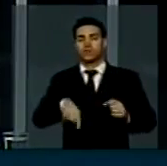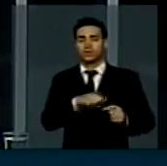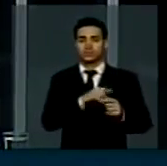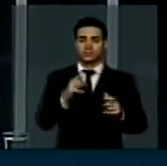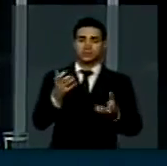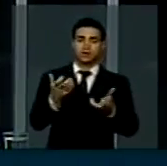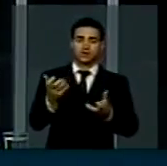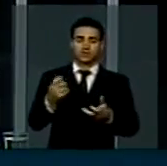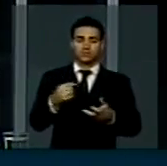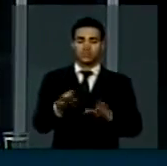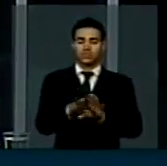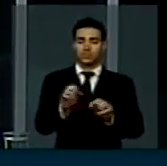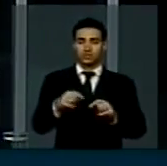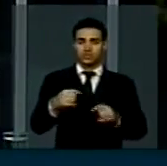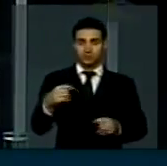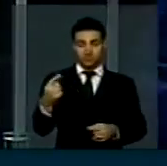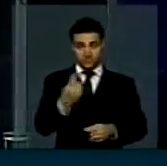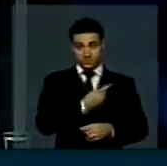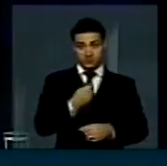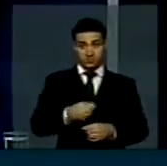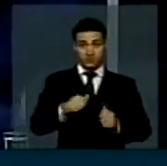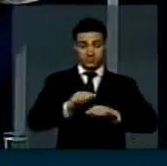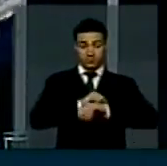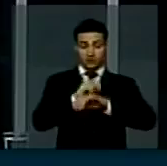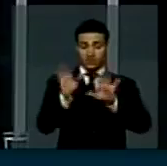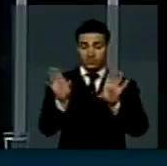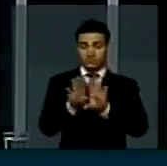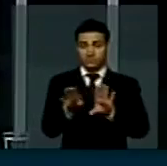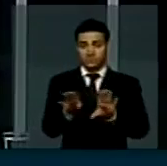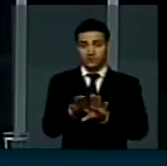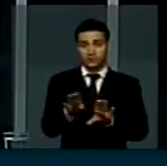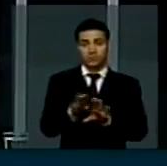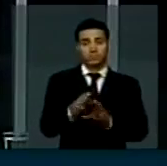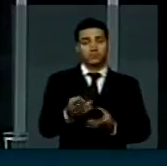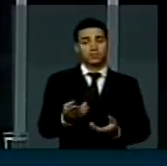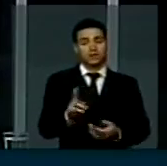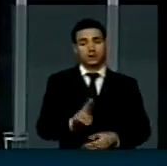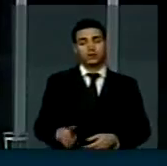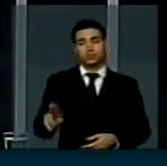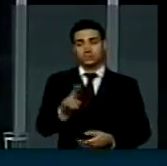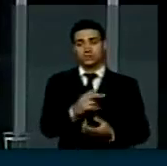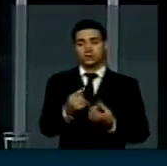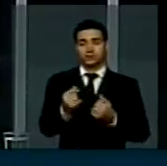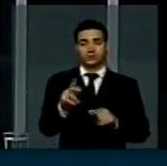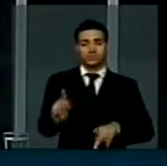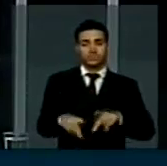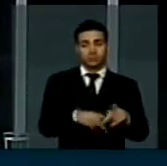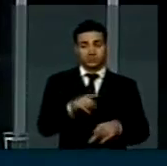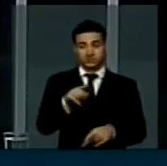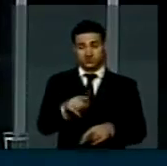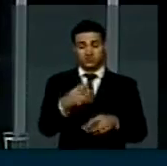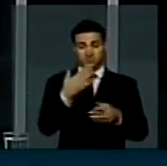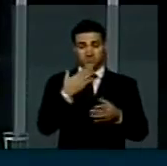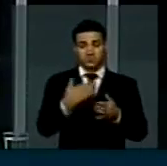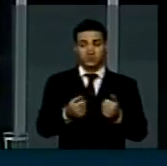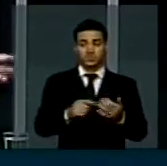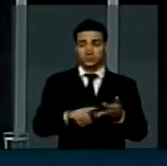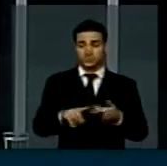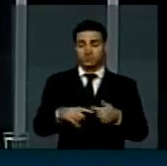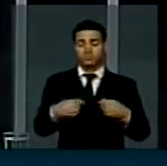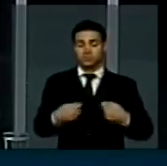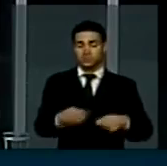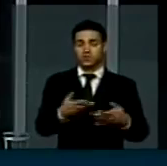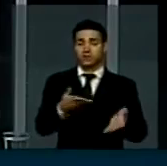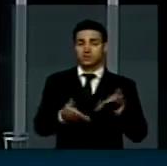necessitamos e da forma que nós queremos, a transparência na execução dos recursos públicos. E esse clamor precisa ser atendido. E o atendimento